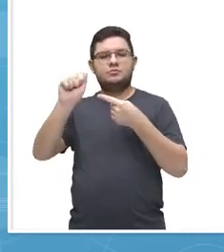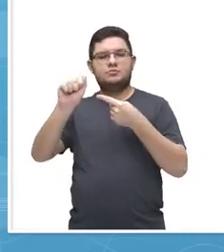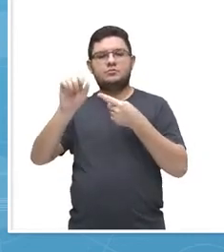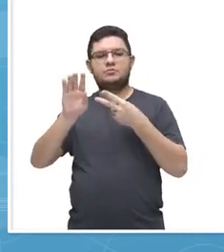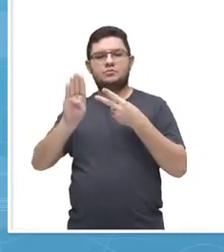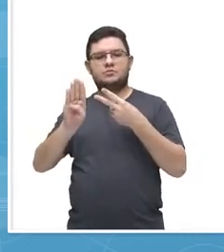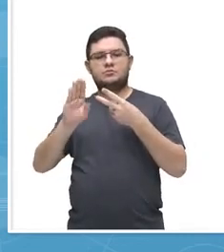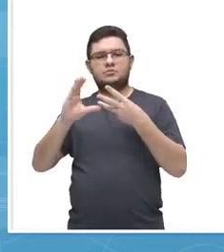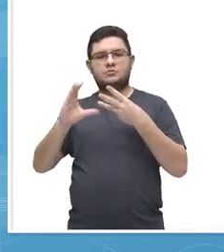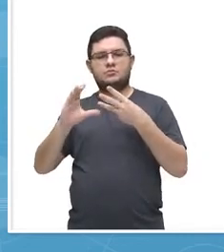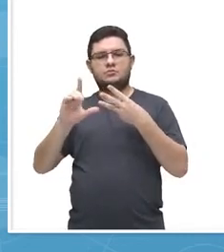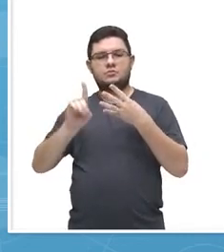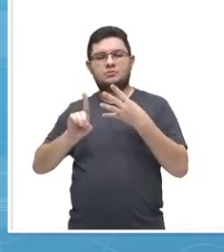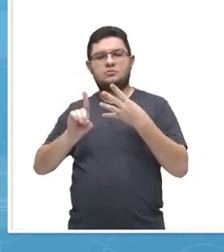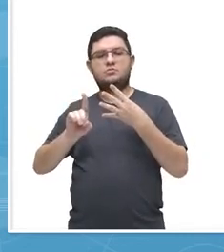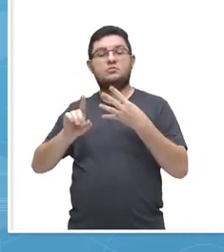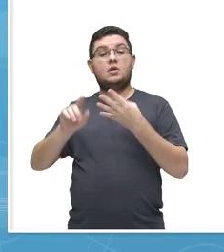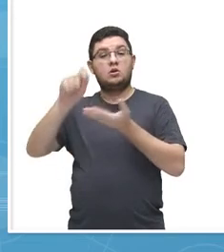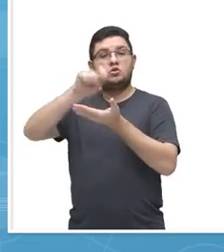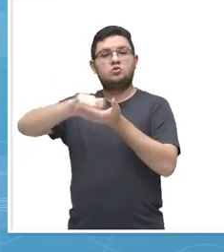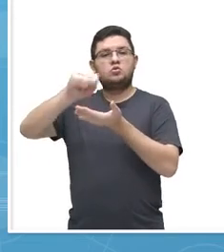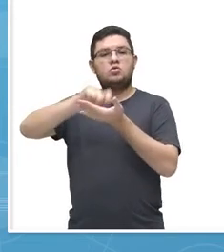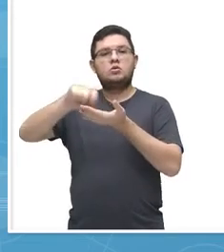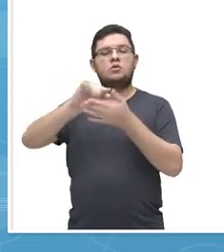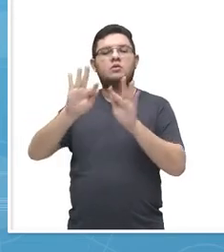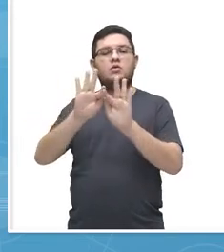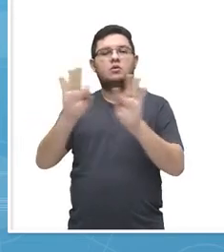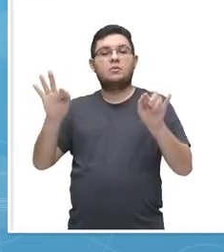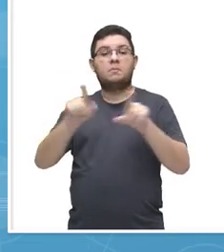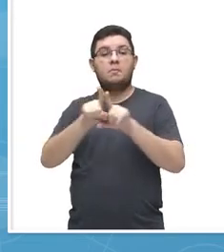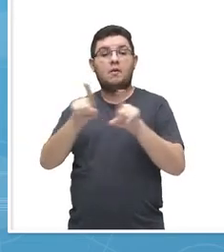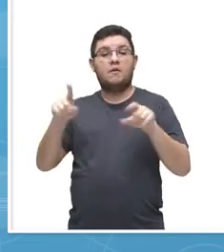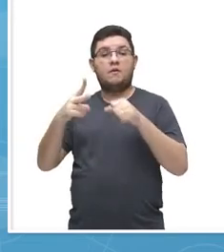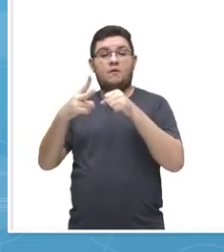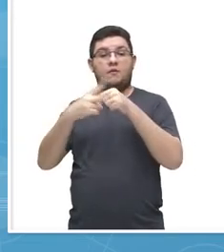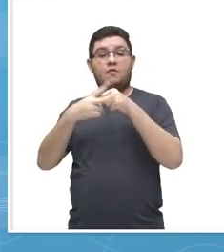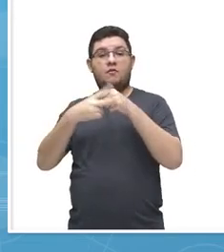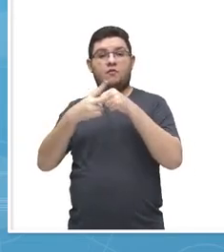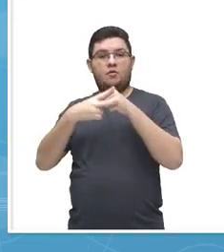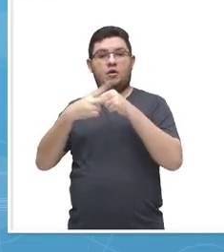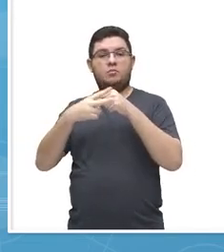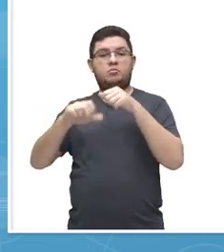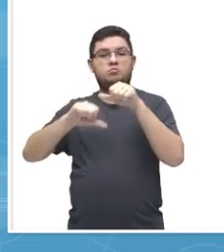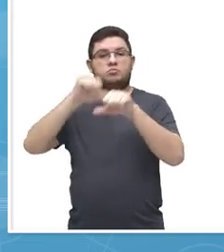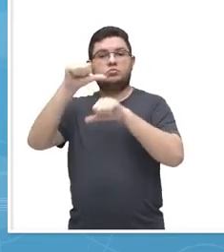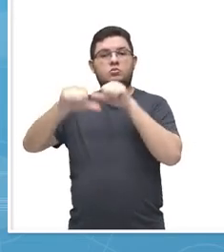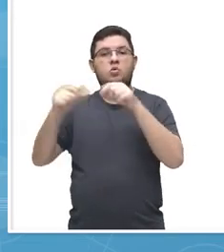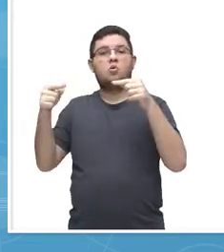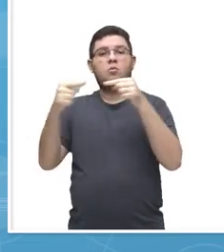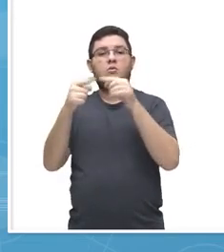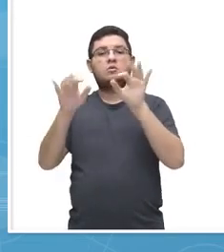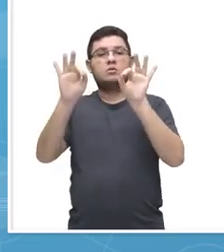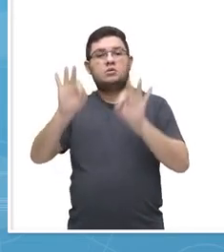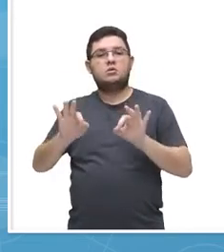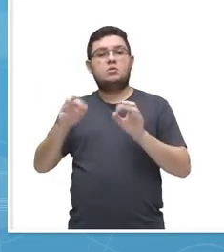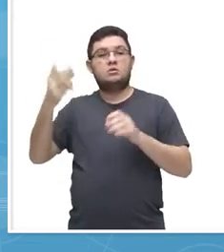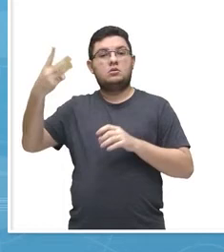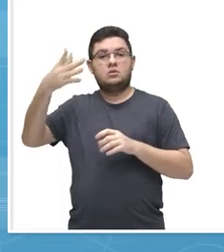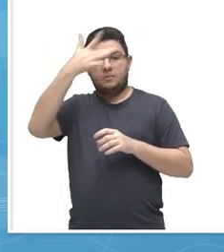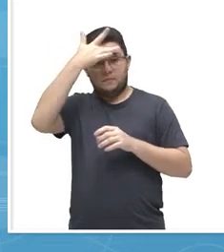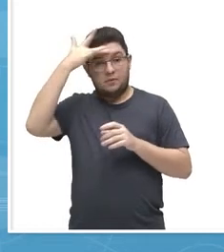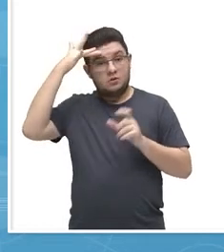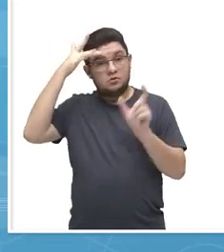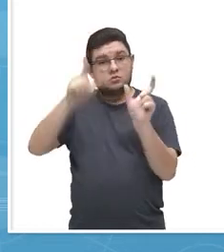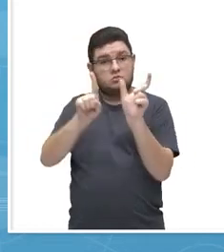dos verbos na terceira pessoa. Primeira coisa que você tem que identificar os verbos, né? Eu já tinha mostrado para vocês aqui o